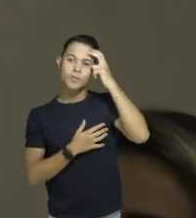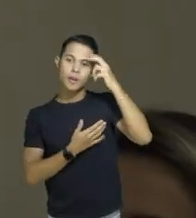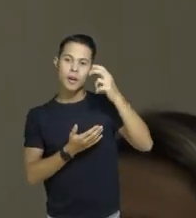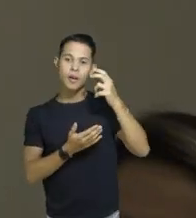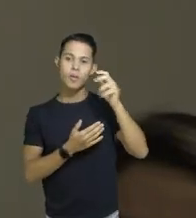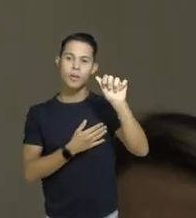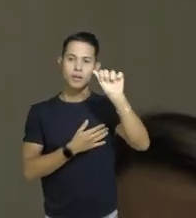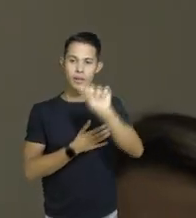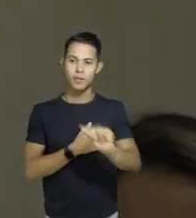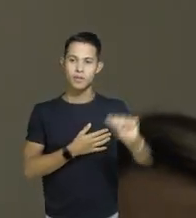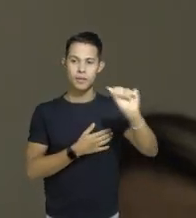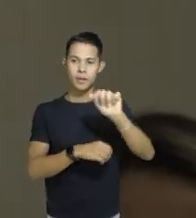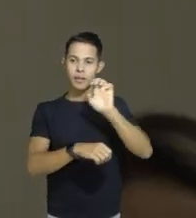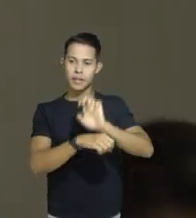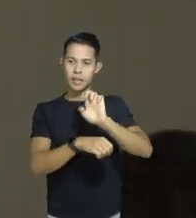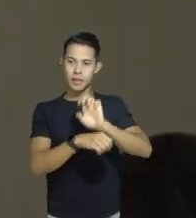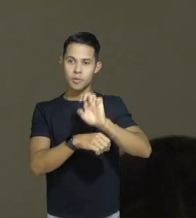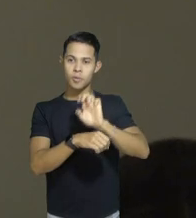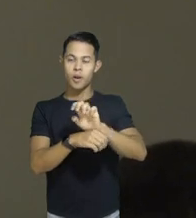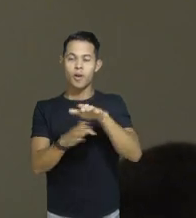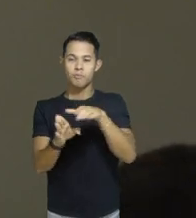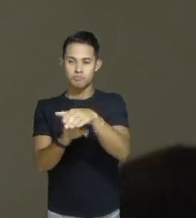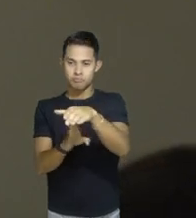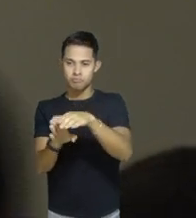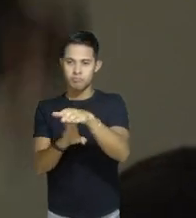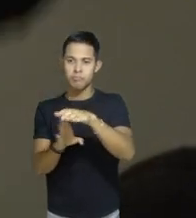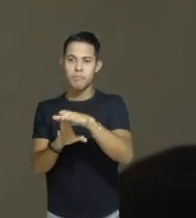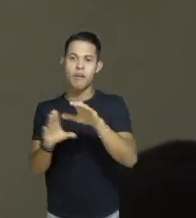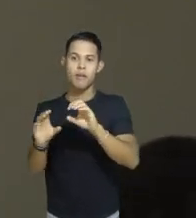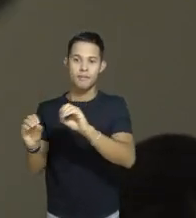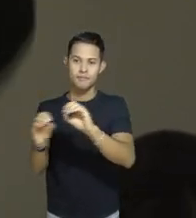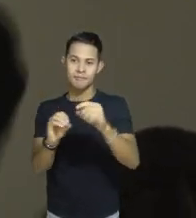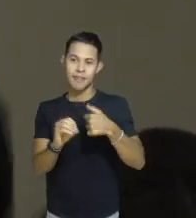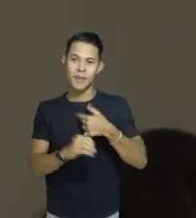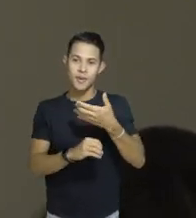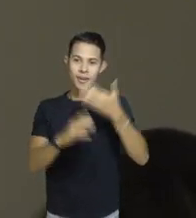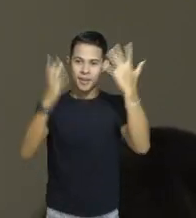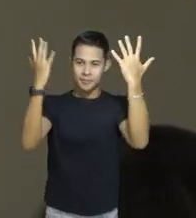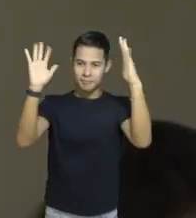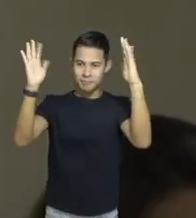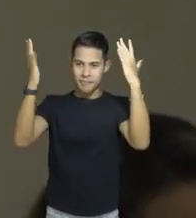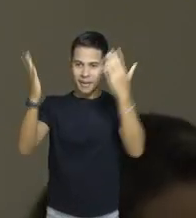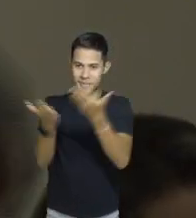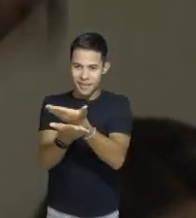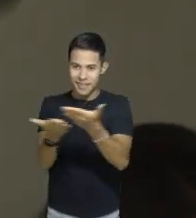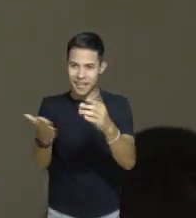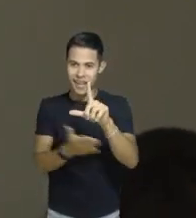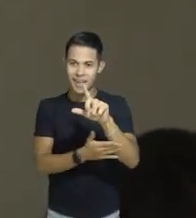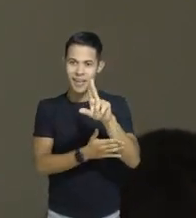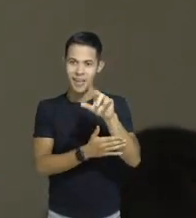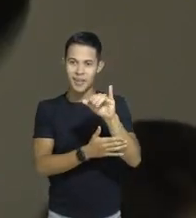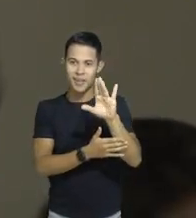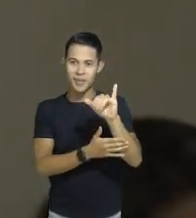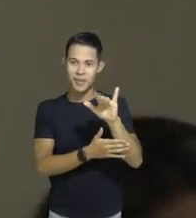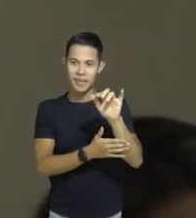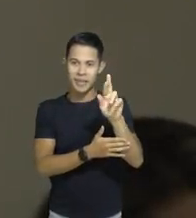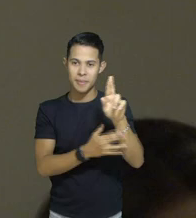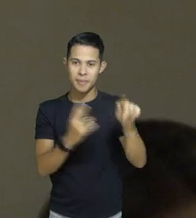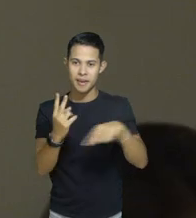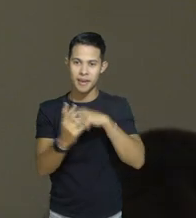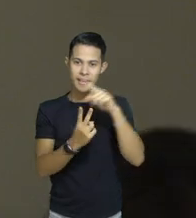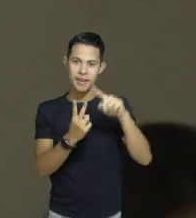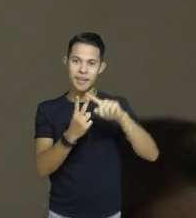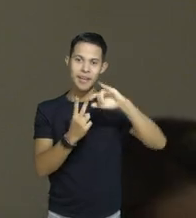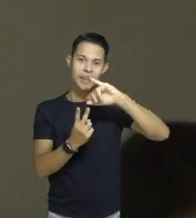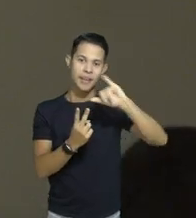Estadual de Orientadores Educacionais. E eu queria parabenizar a Lucimara e a Janice